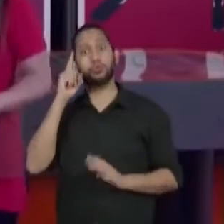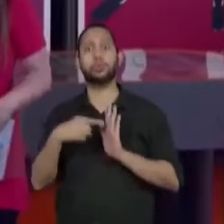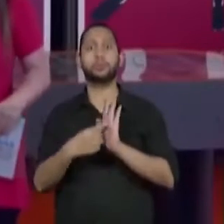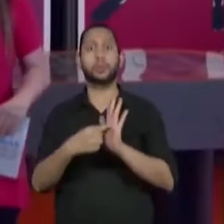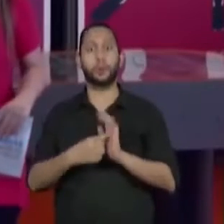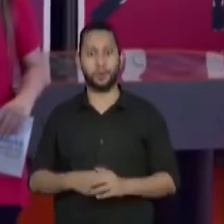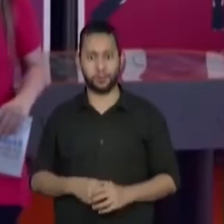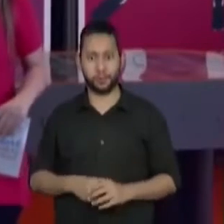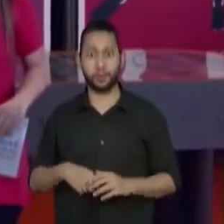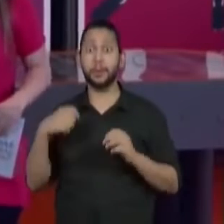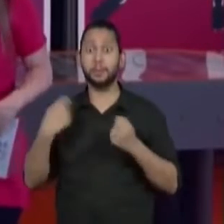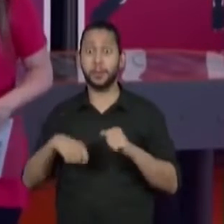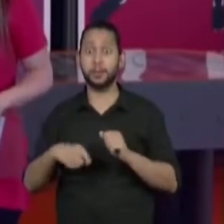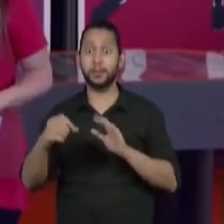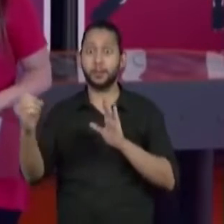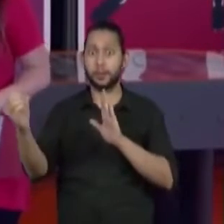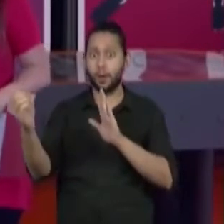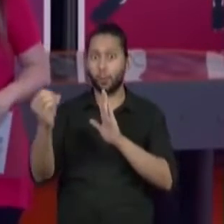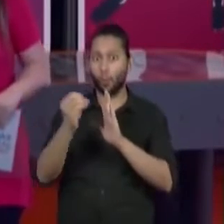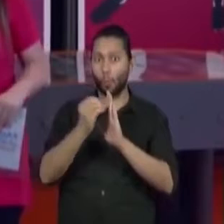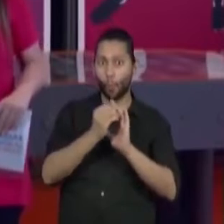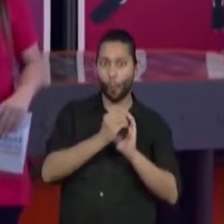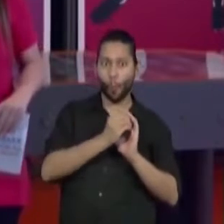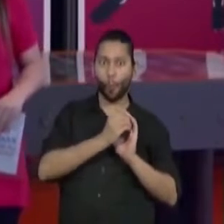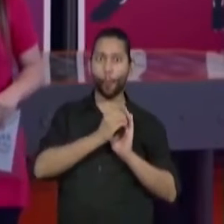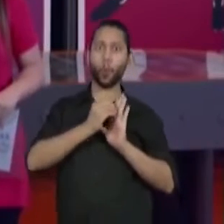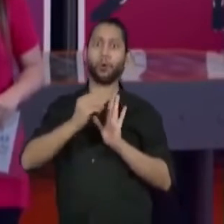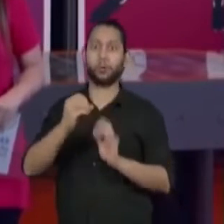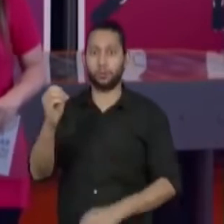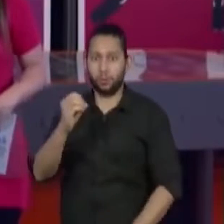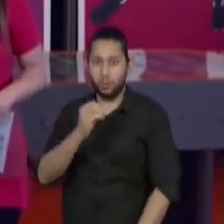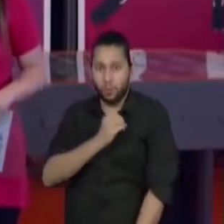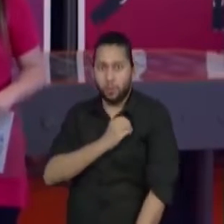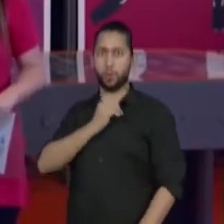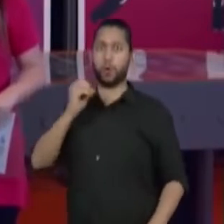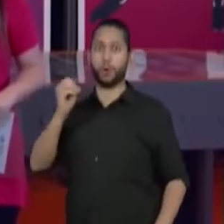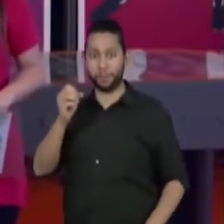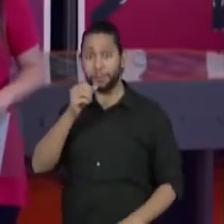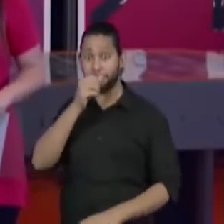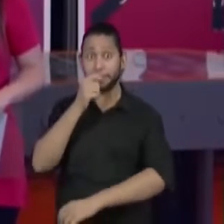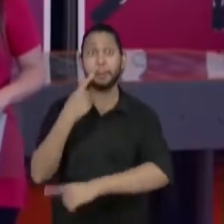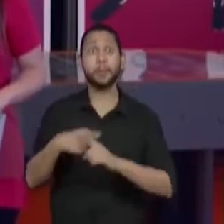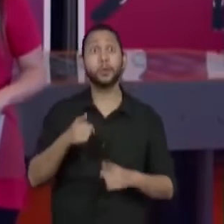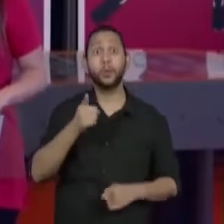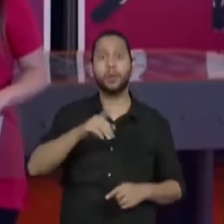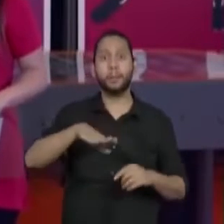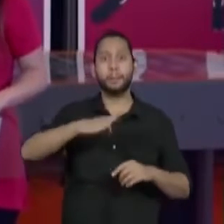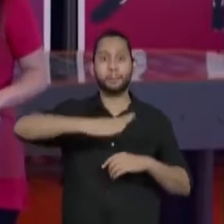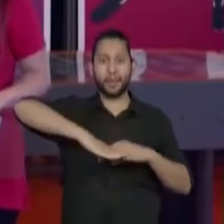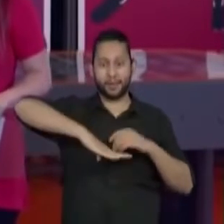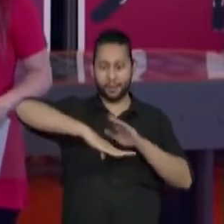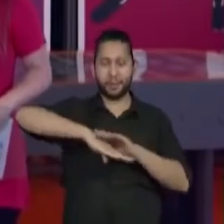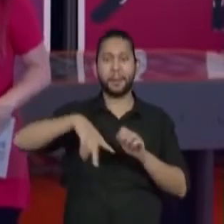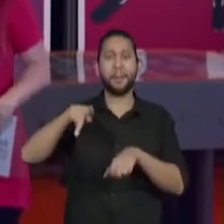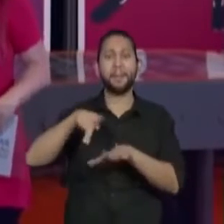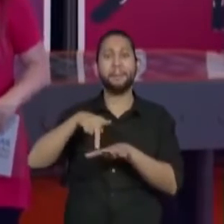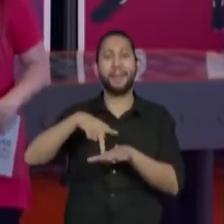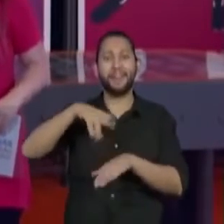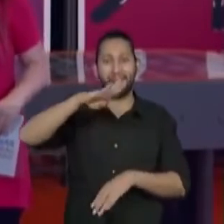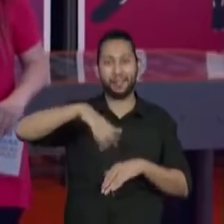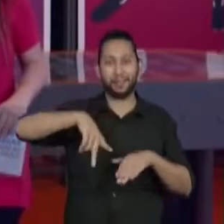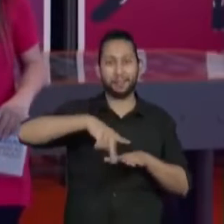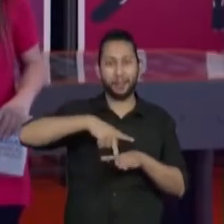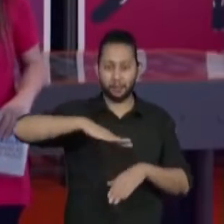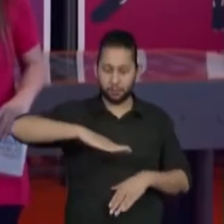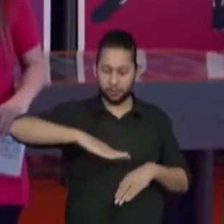A parte interna do pé, que também é um domínio de bola. O peito do pé, então dominar a bola com o